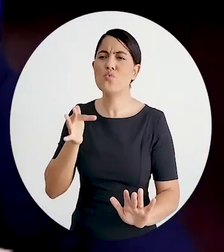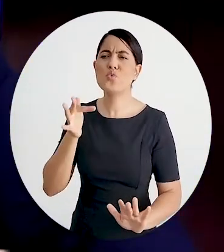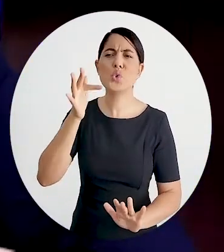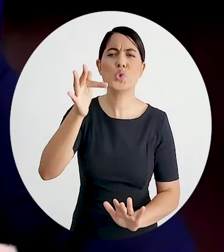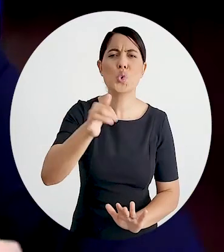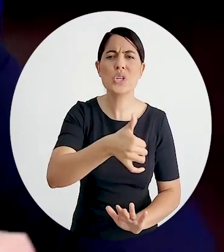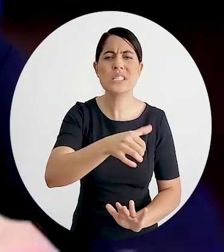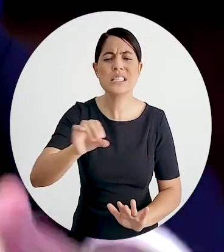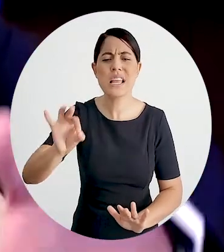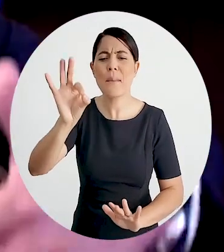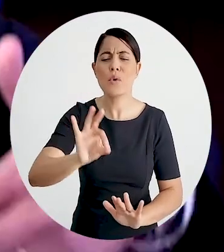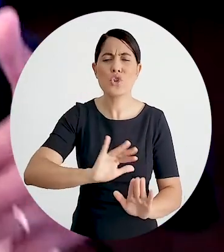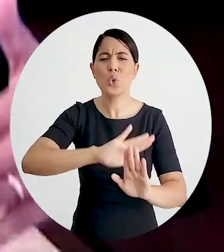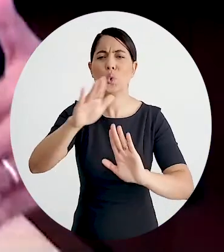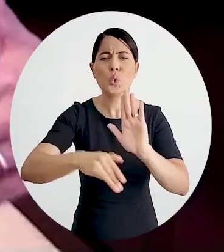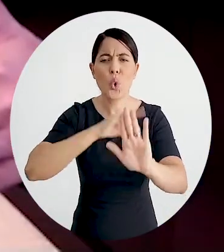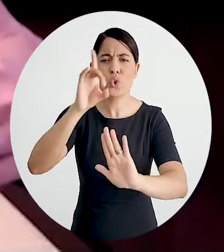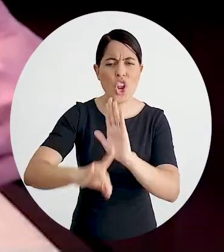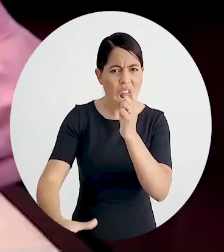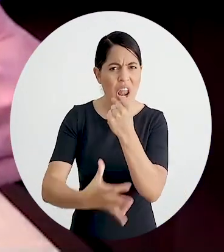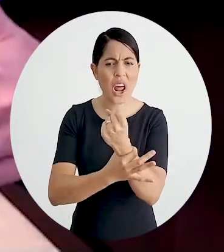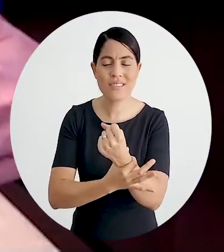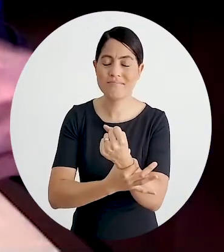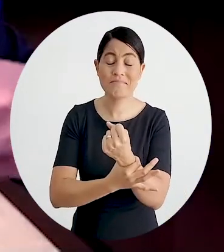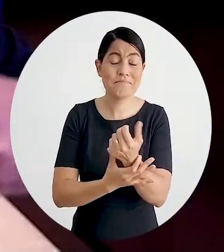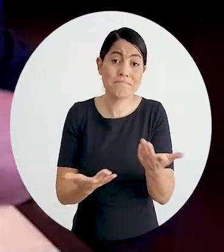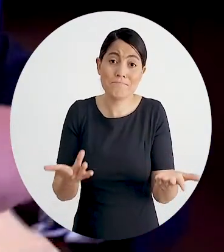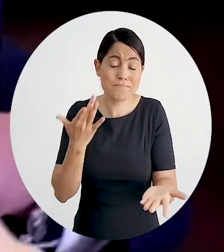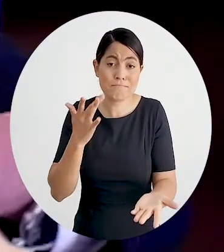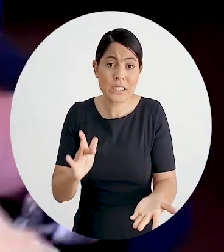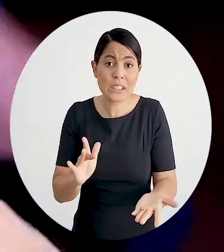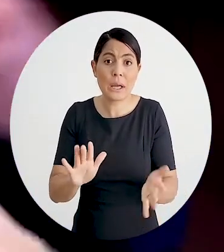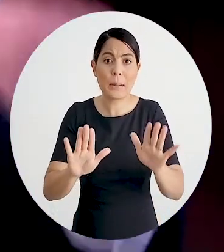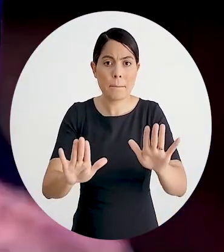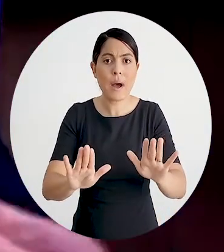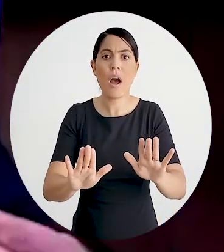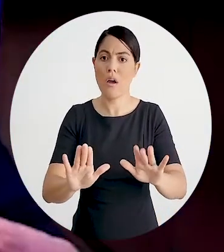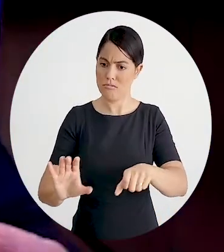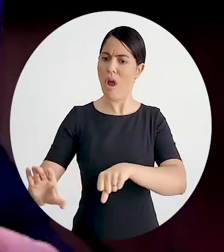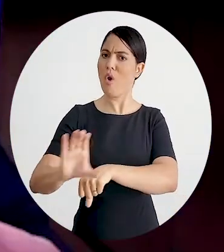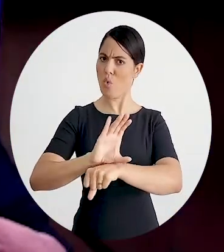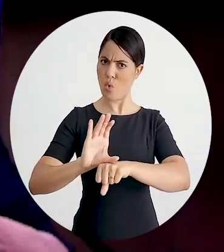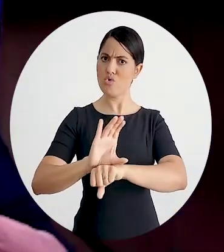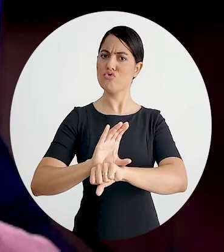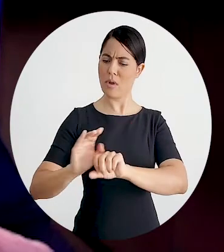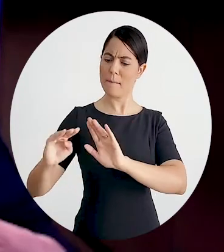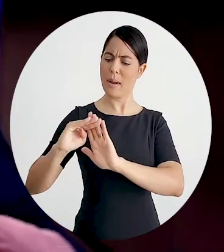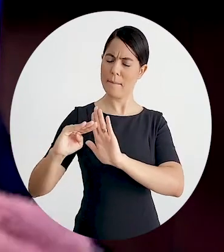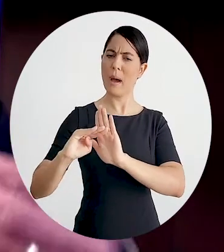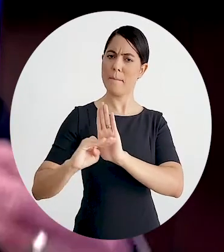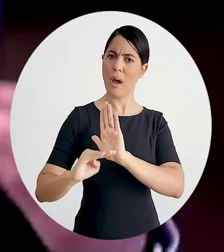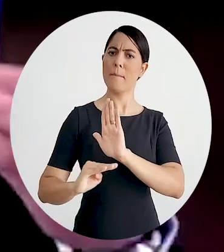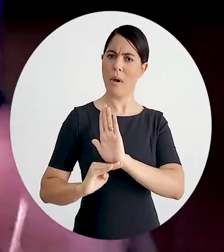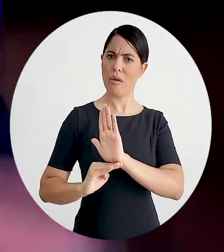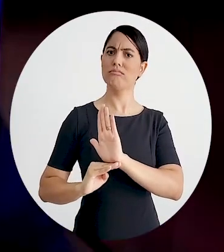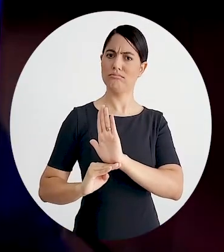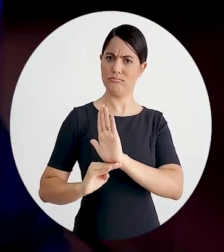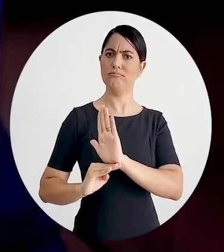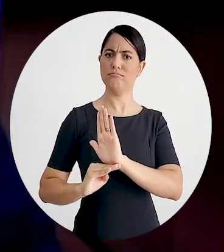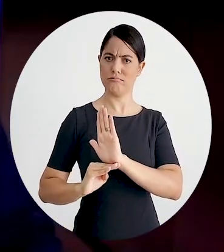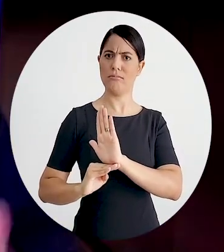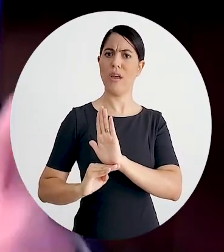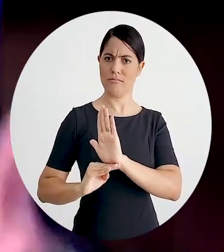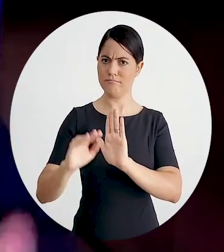100% efetivados. A Constituição, ela possui força normativa, ela, para ser